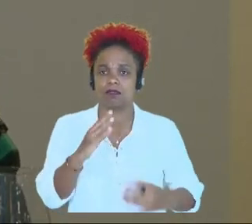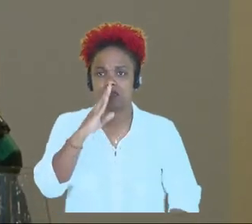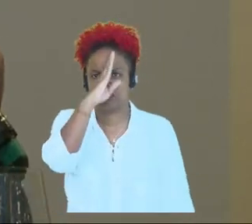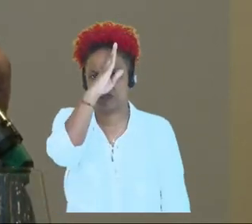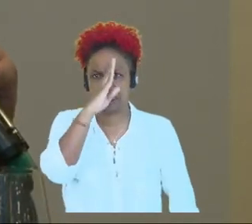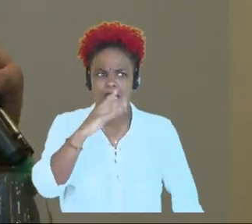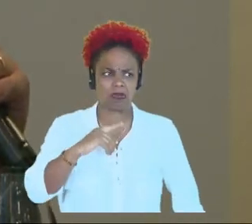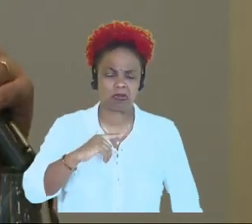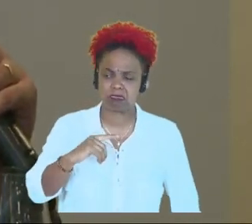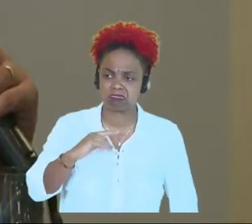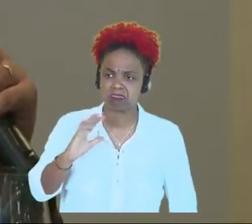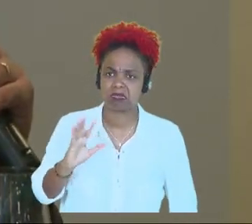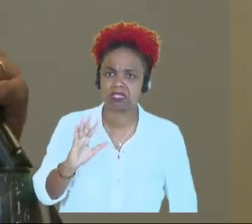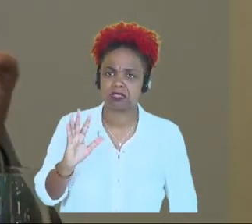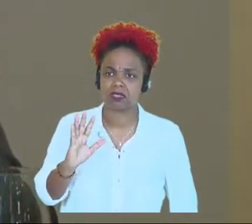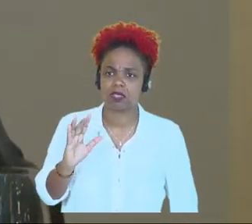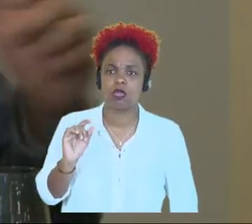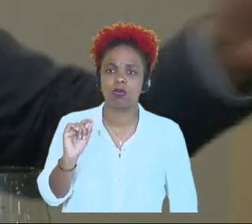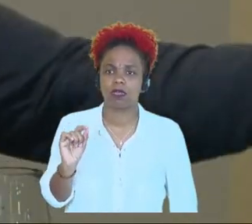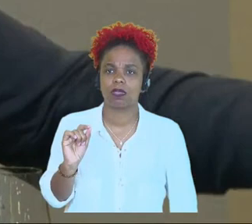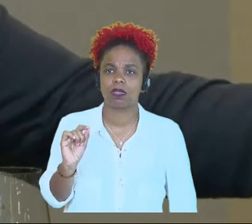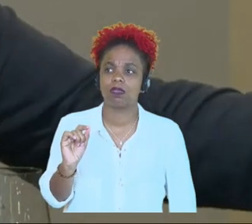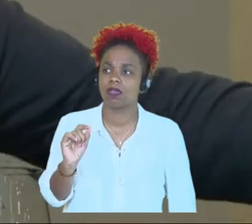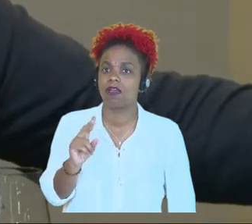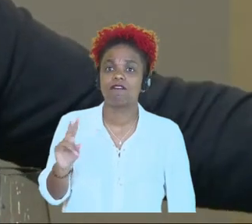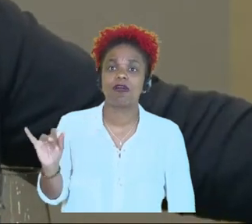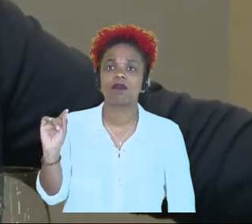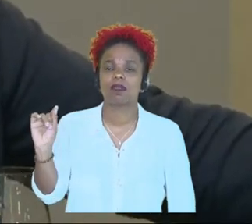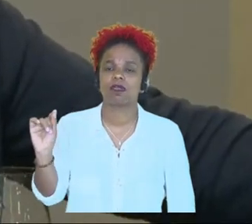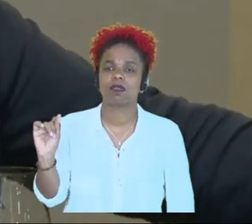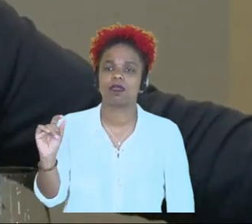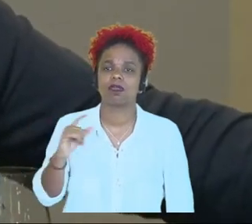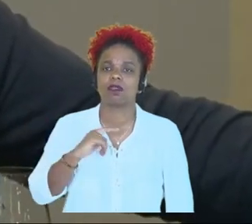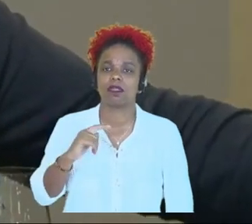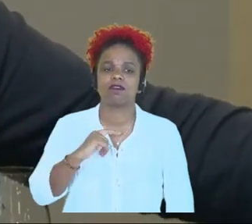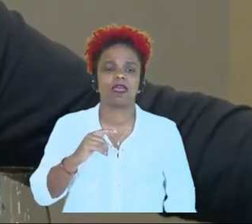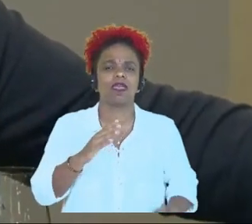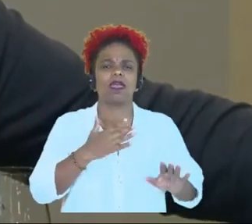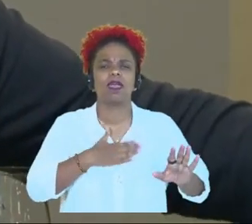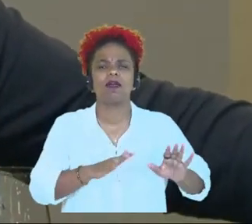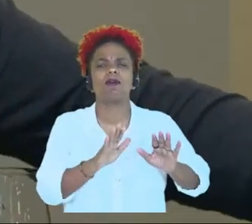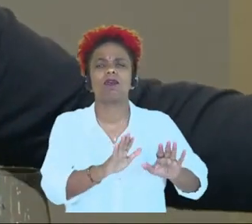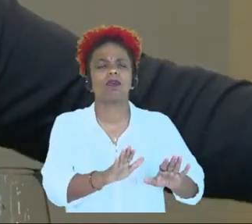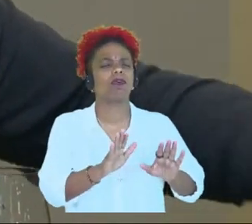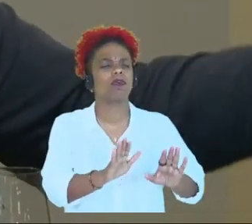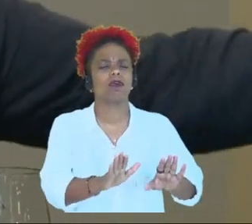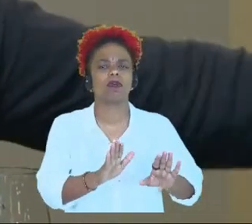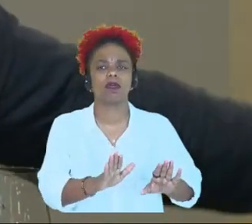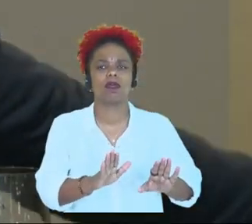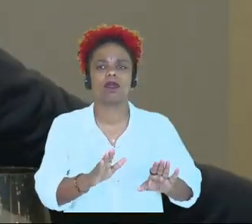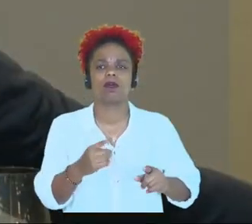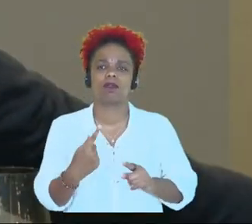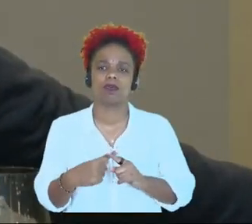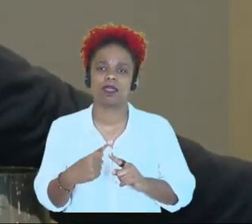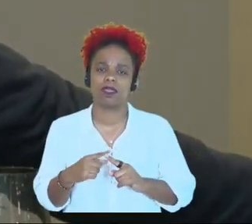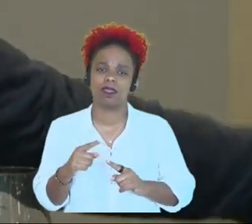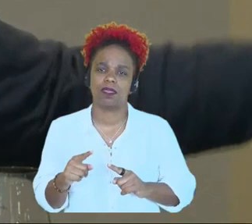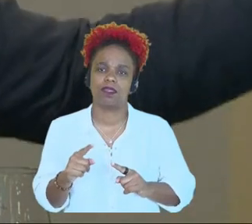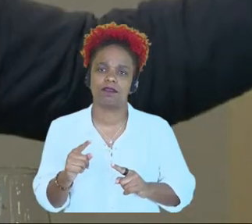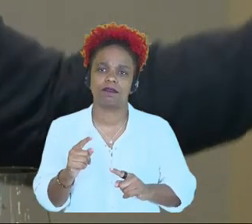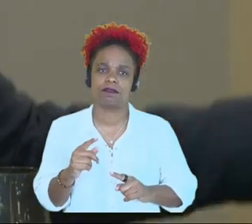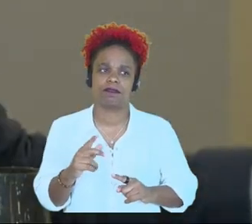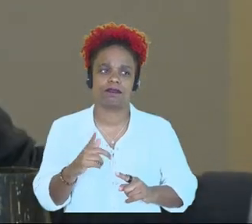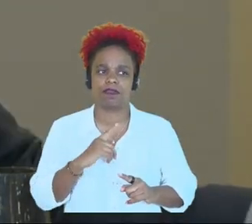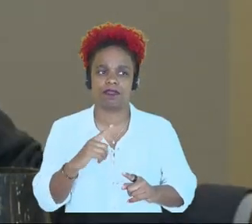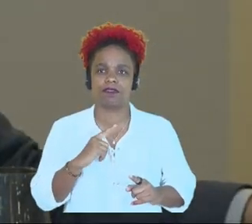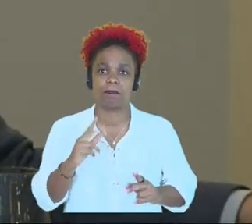vai ter outro caminho a não ser jogar água no incêndio. Porque jogar gasolina, ele não vai ser candidato a nada, ele vai